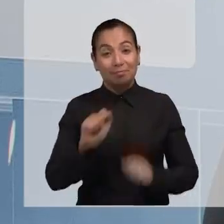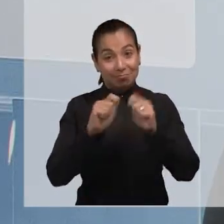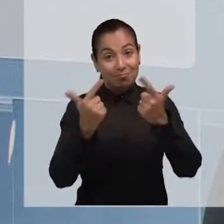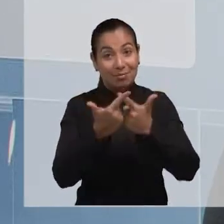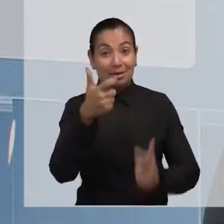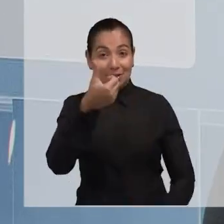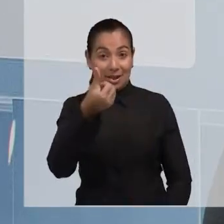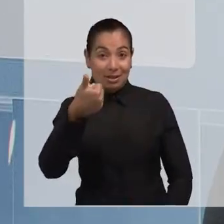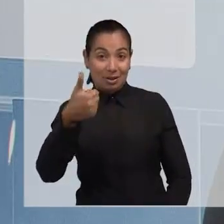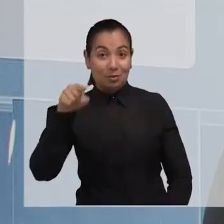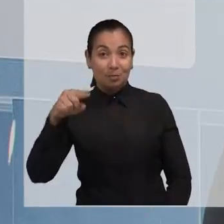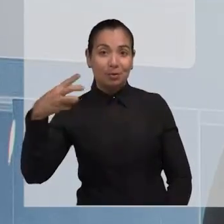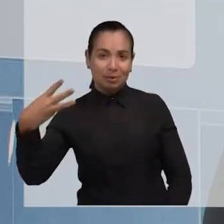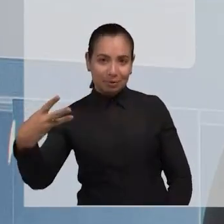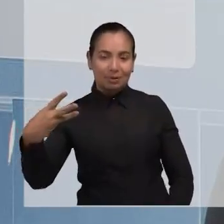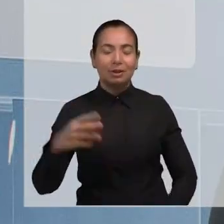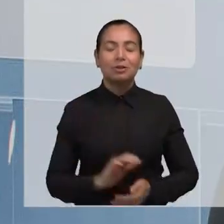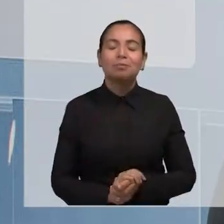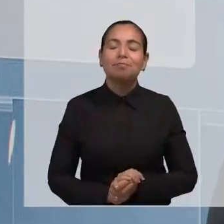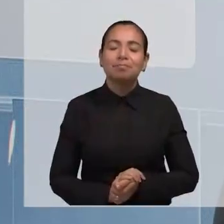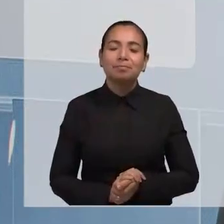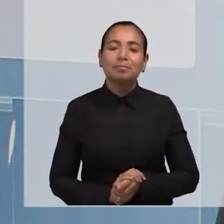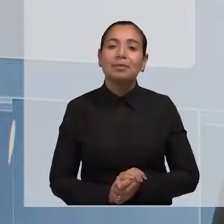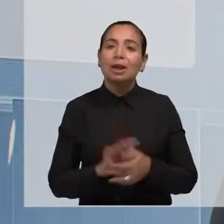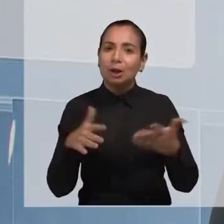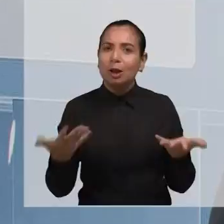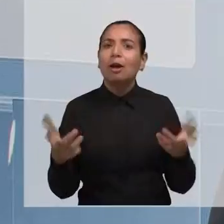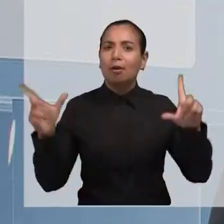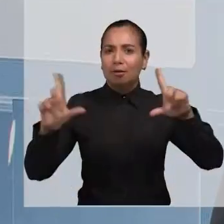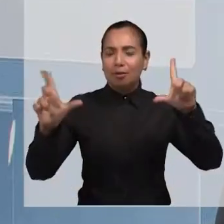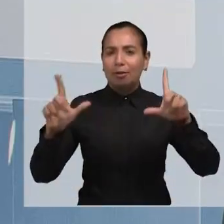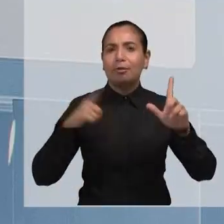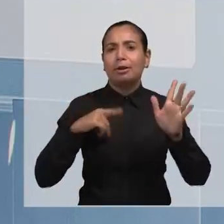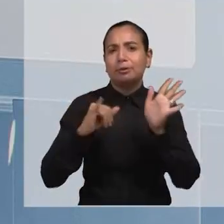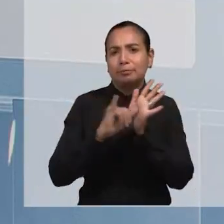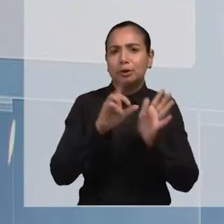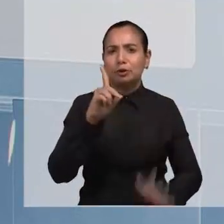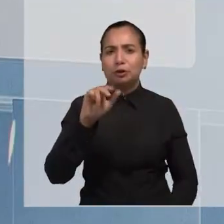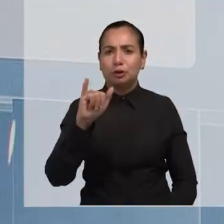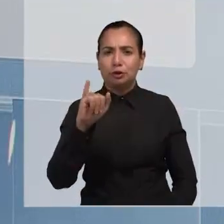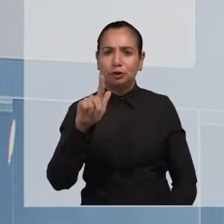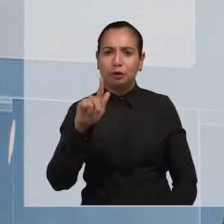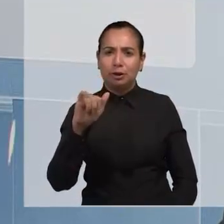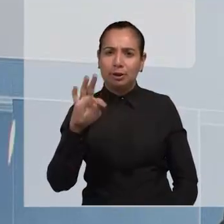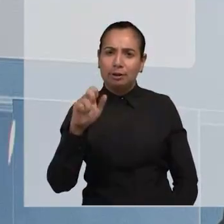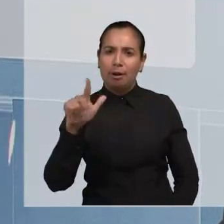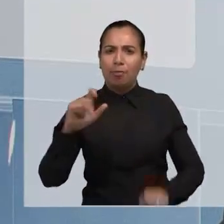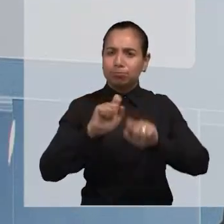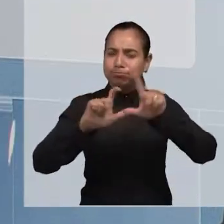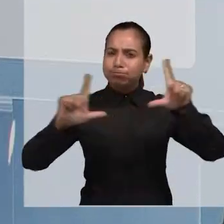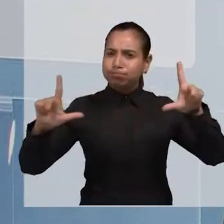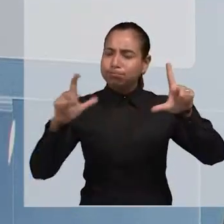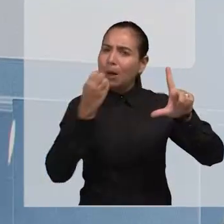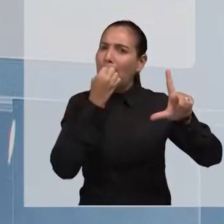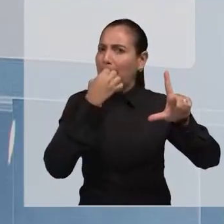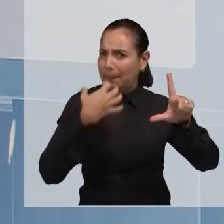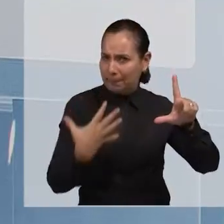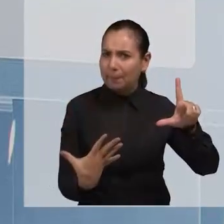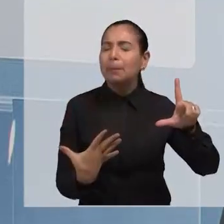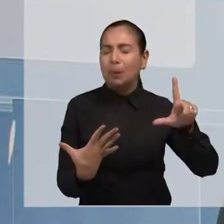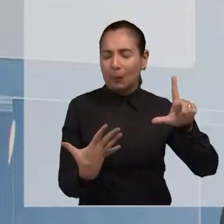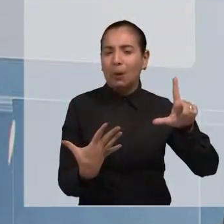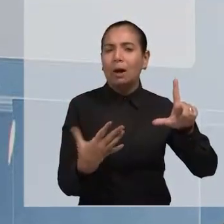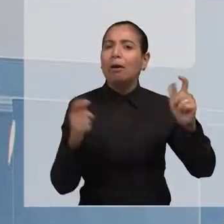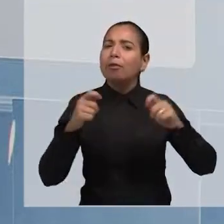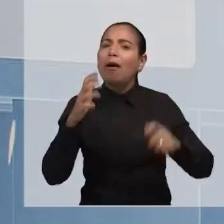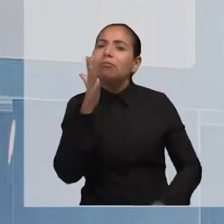canal 61.3, todas abertas e digital, com a imagem muito boa, para você poder nos